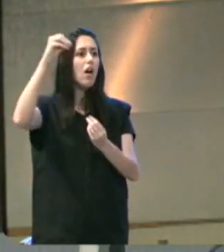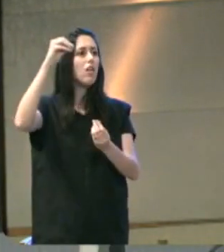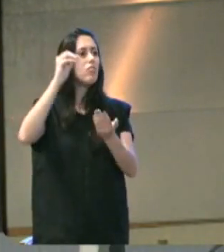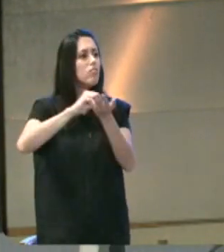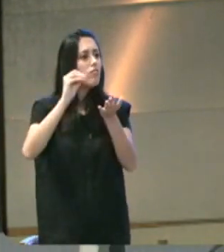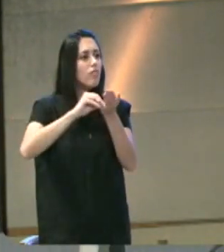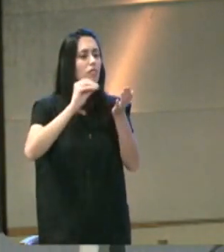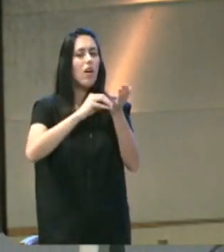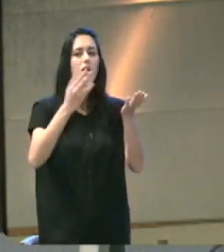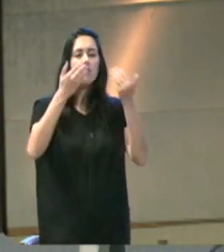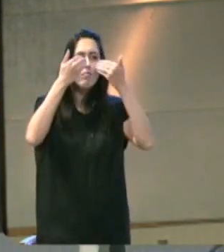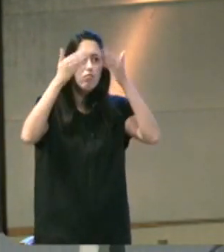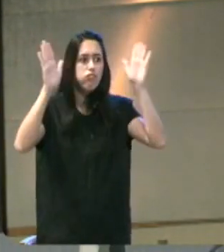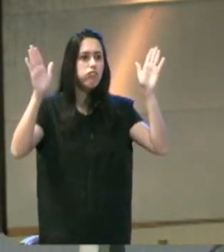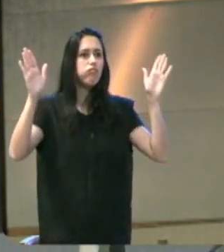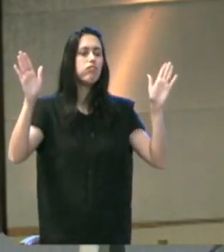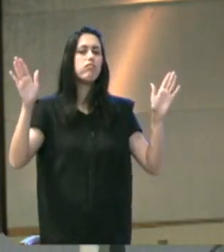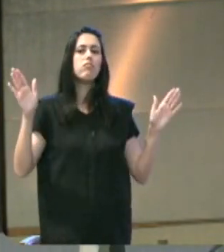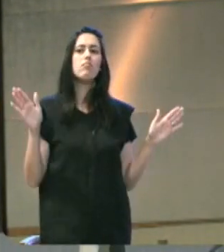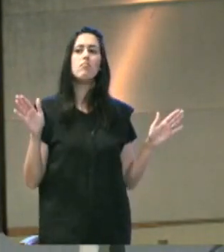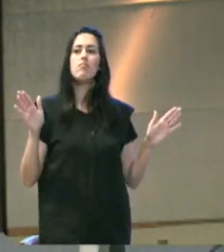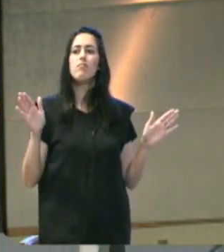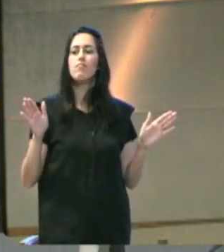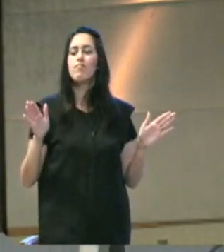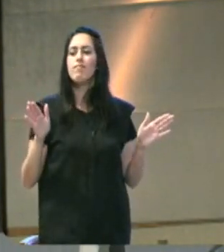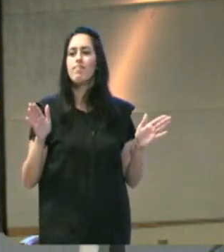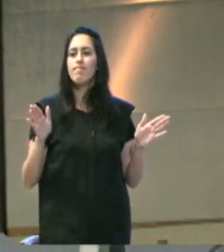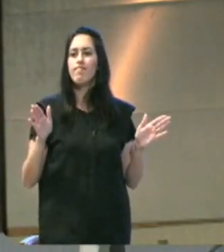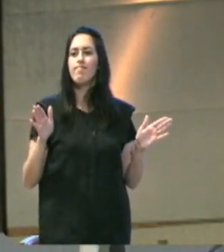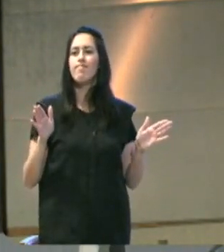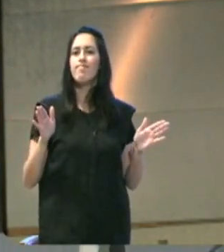guerra a vida inteira.